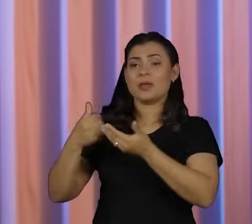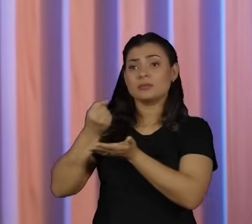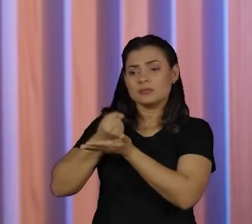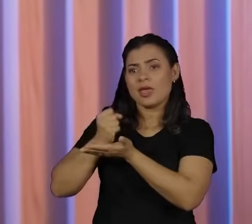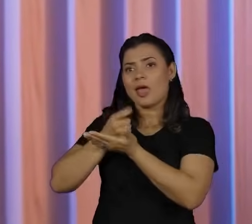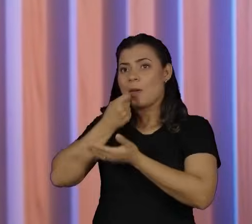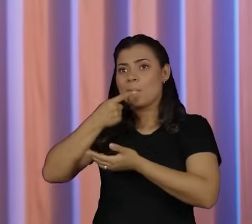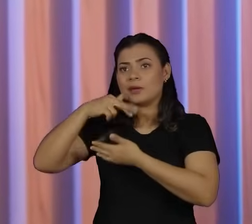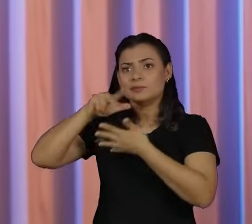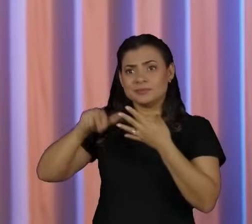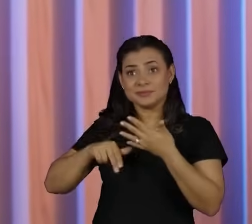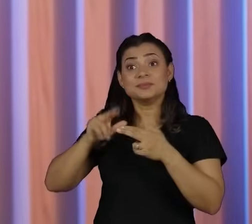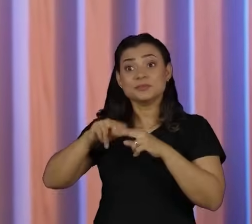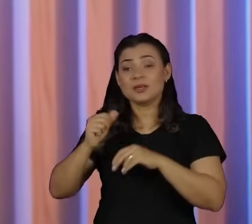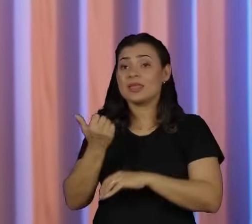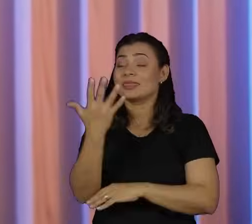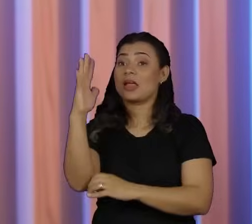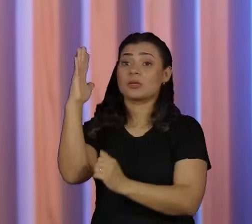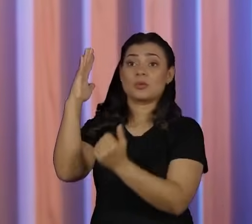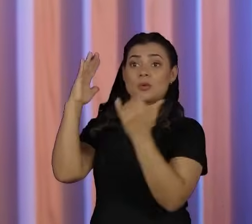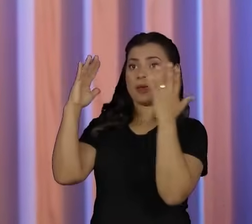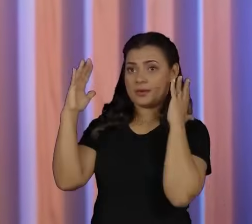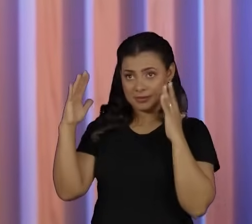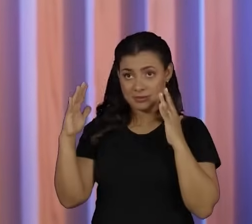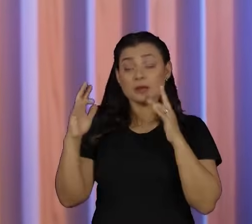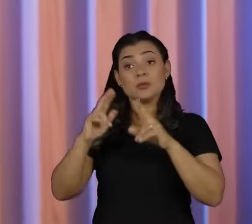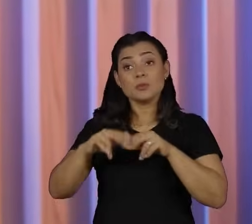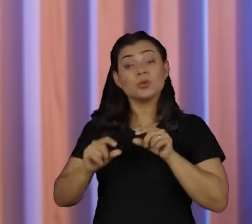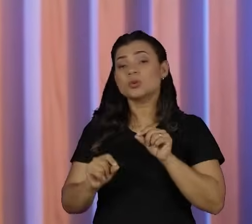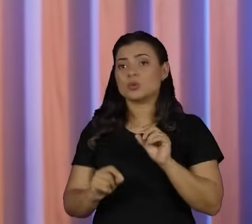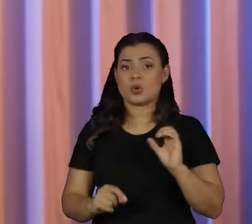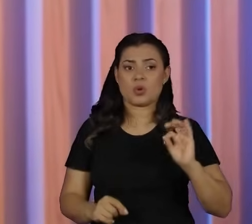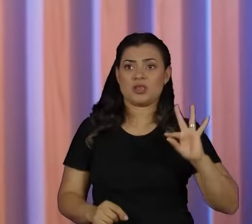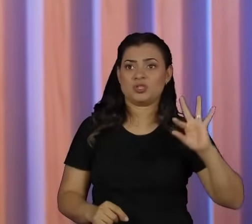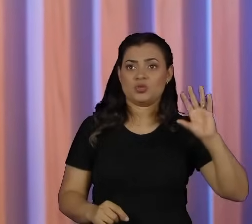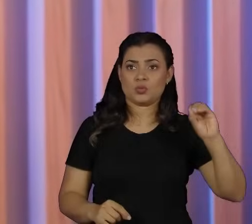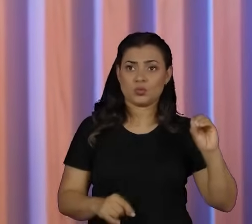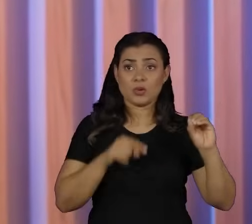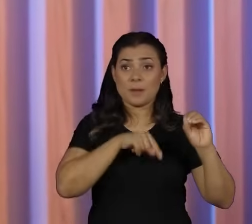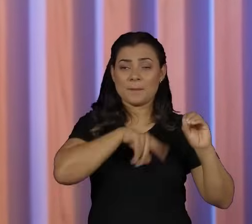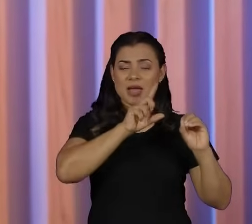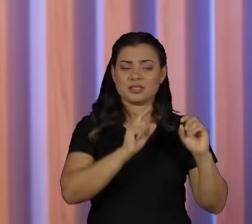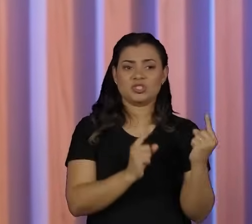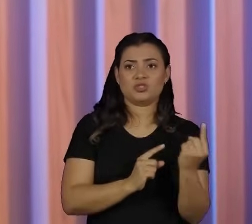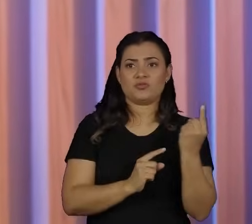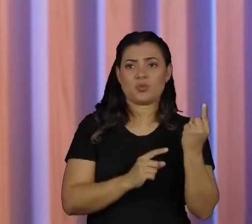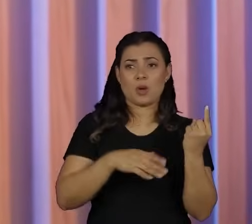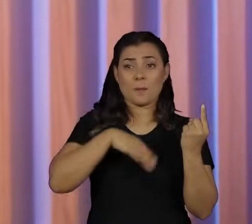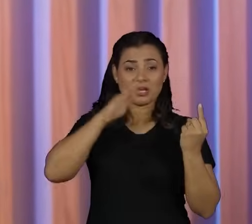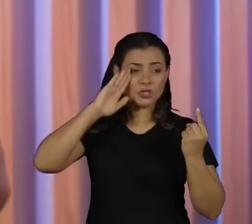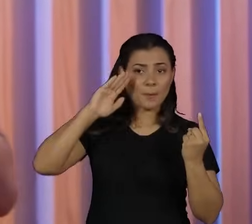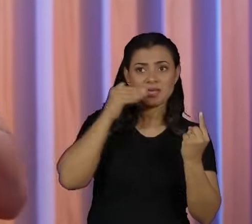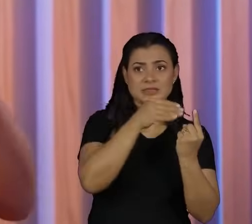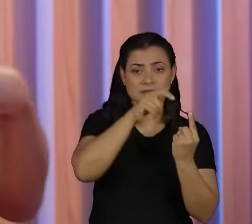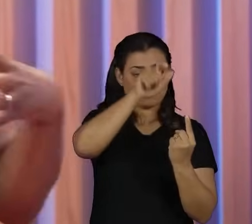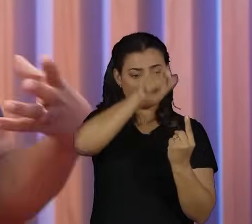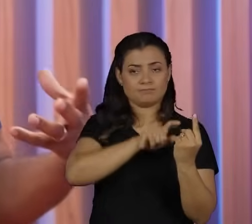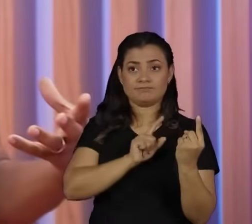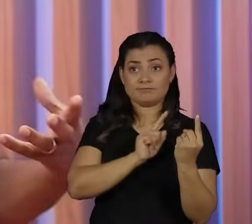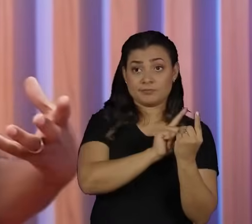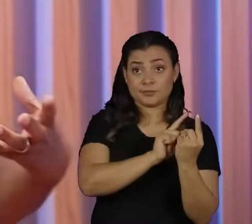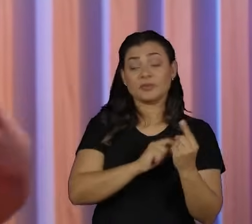Então, um processamento holístico, ele é individualizado, ele é personalizado. Um